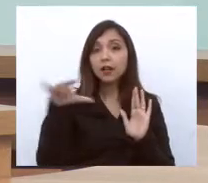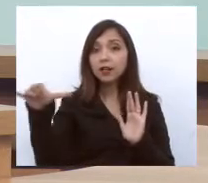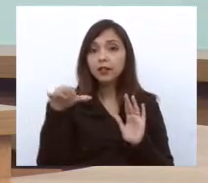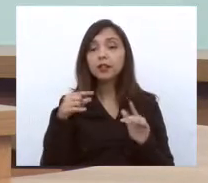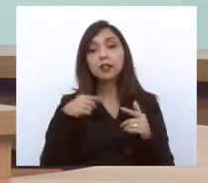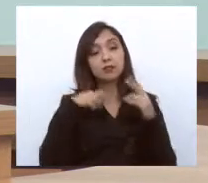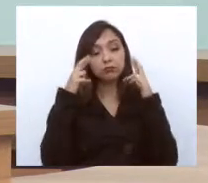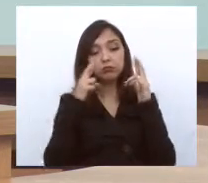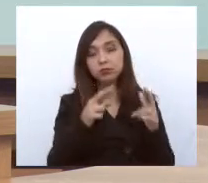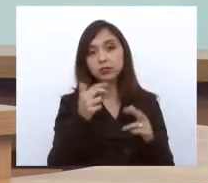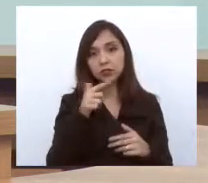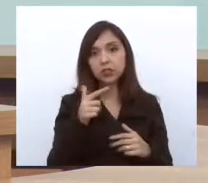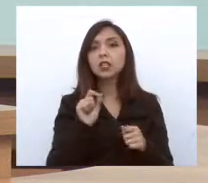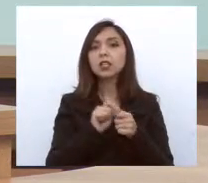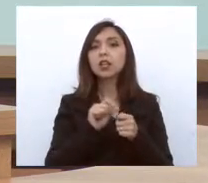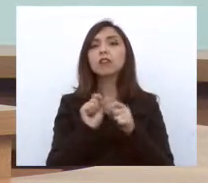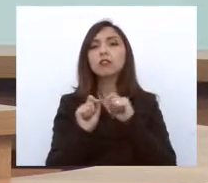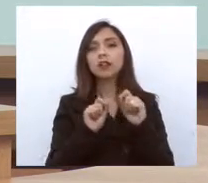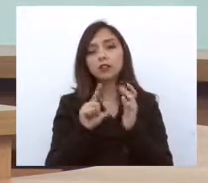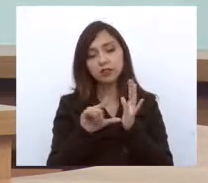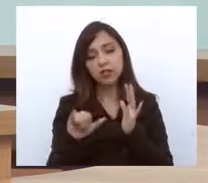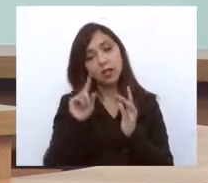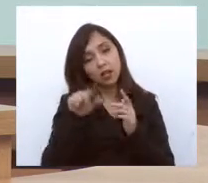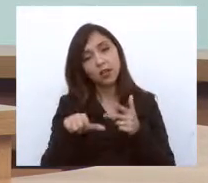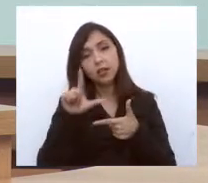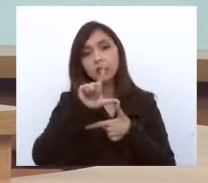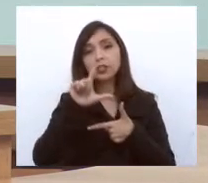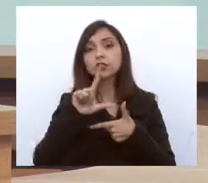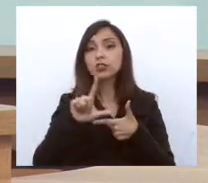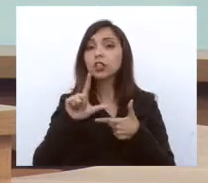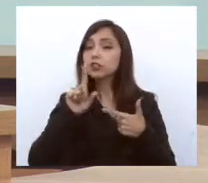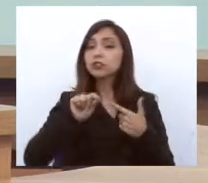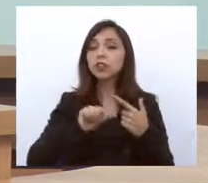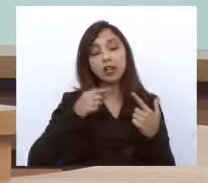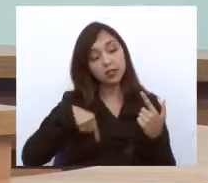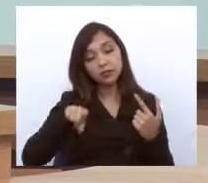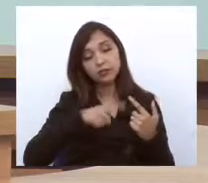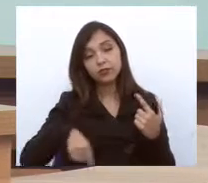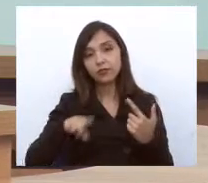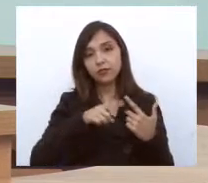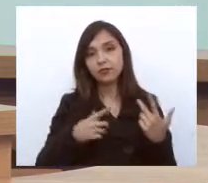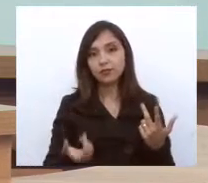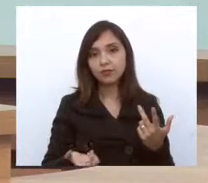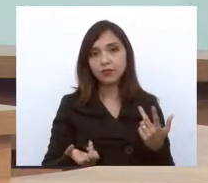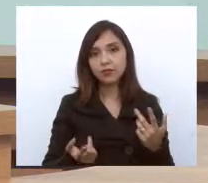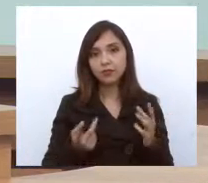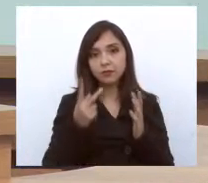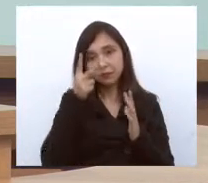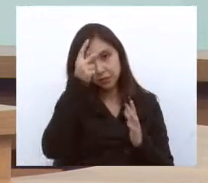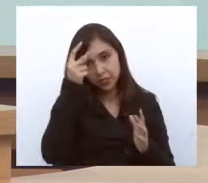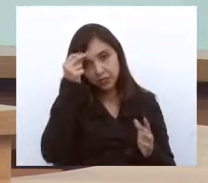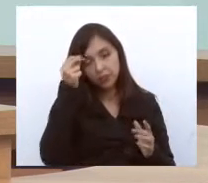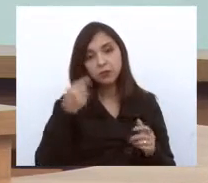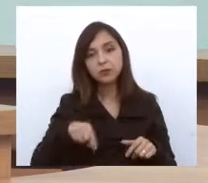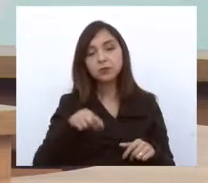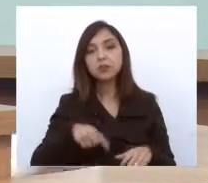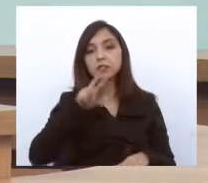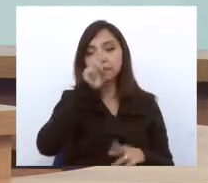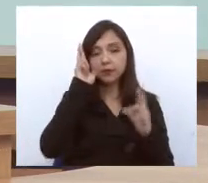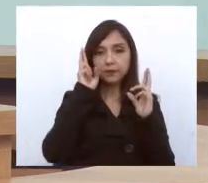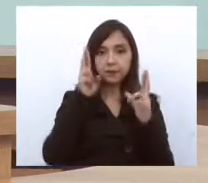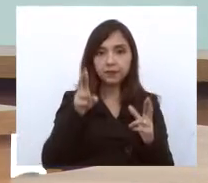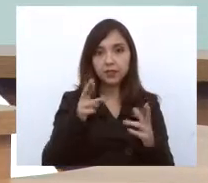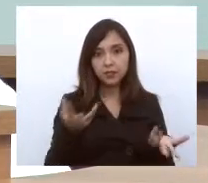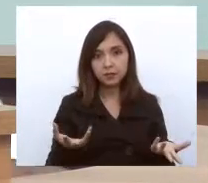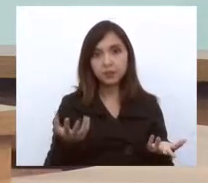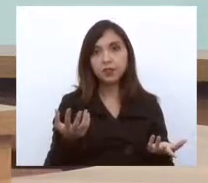sendo respeitada. Quem é que faz as leis? O legislativo. Quem é o legislativo? Somos nós. O prefeito municipal tem que respeitar essa Câmara Municipal.